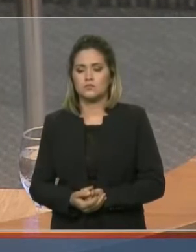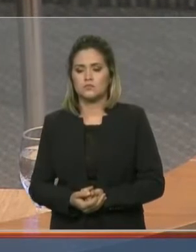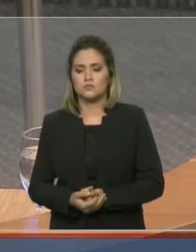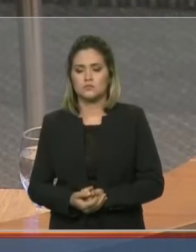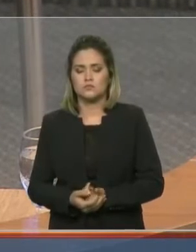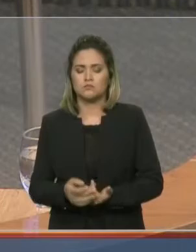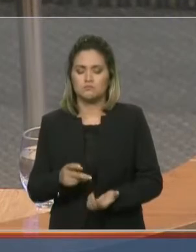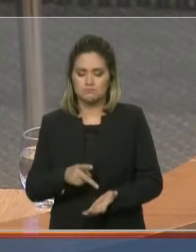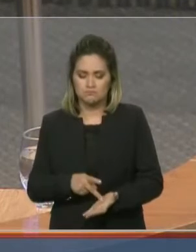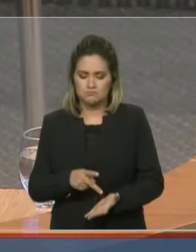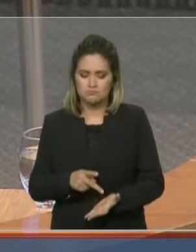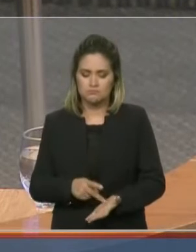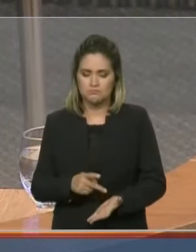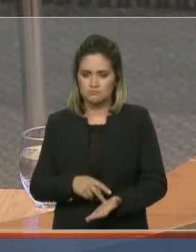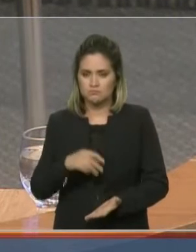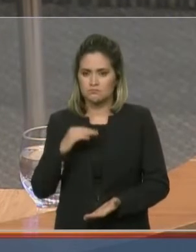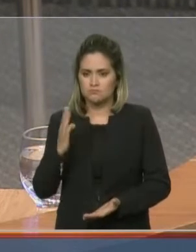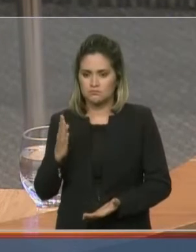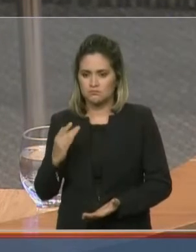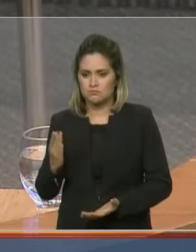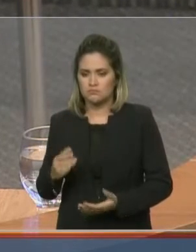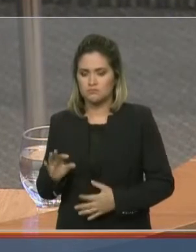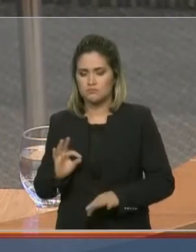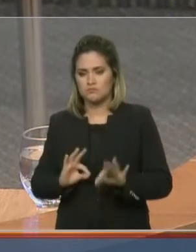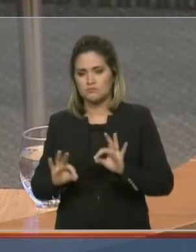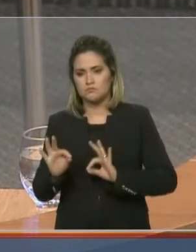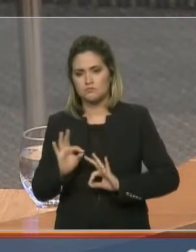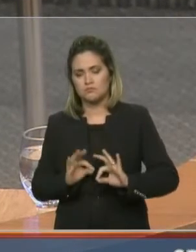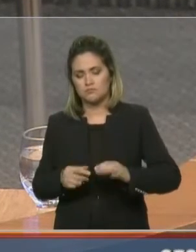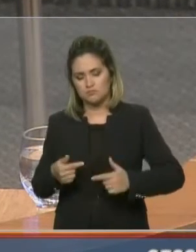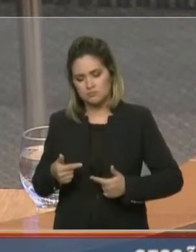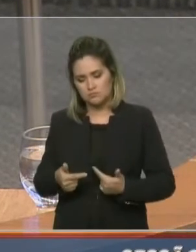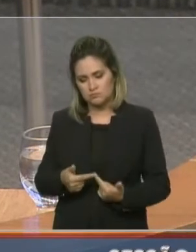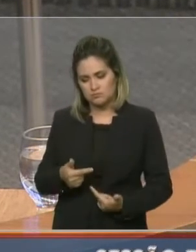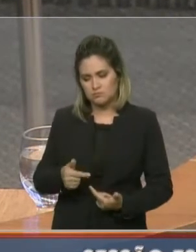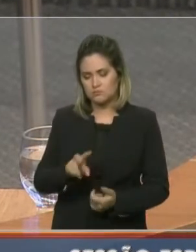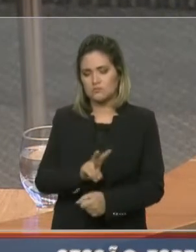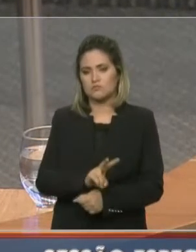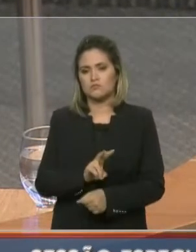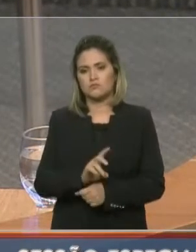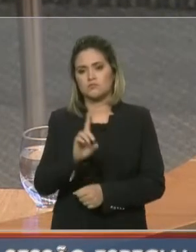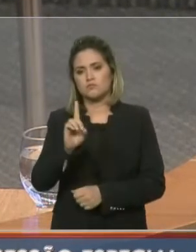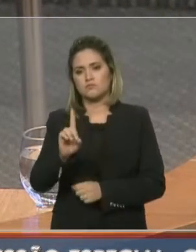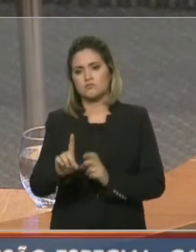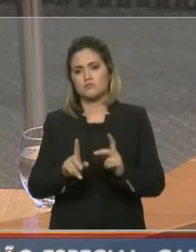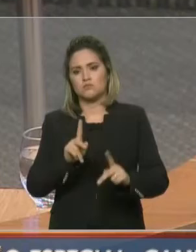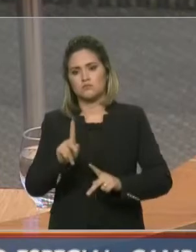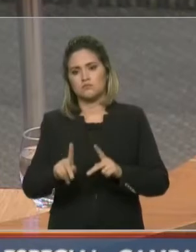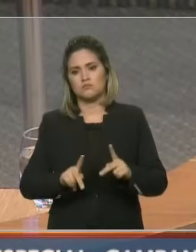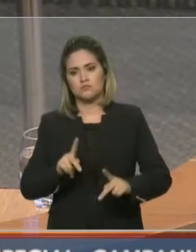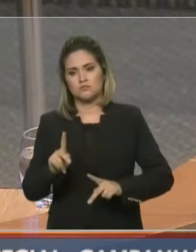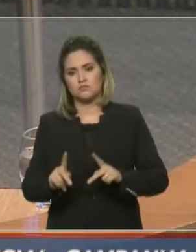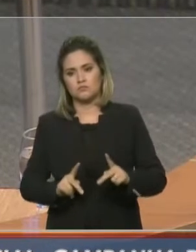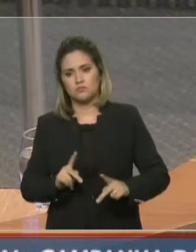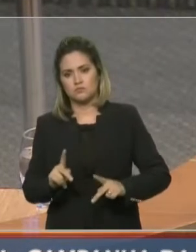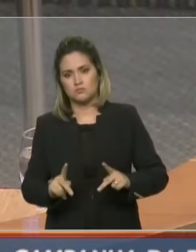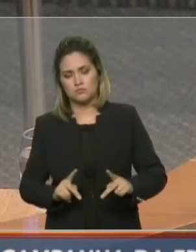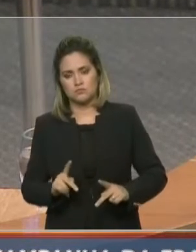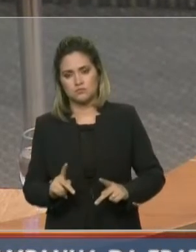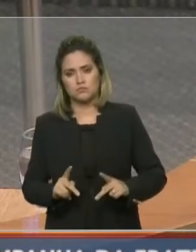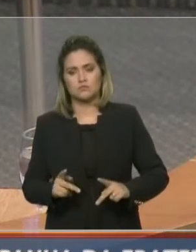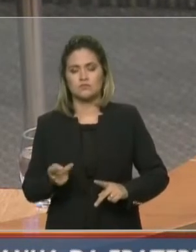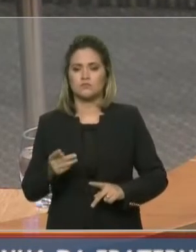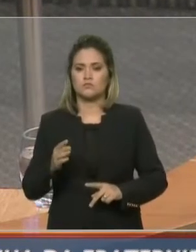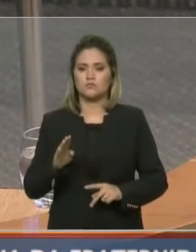realidade nacional e com as organizações que lutam na defesa dos direitos da população e manifesta